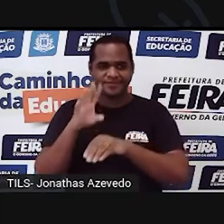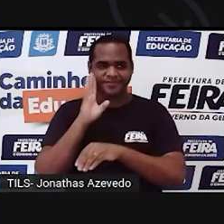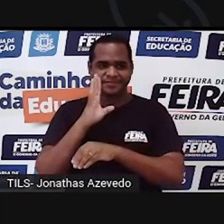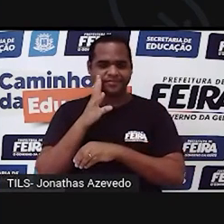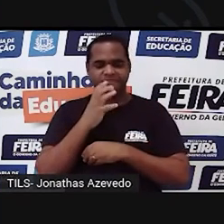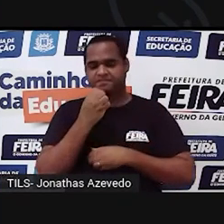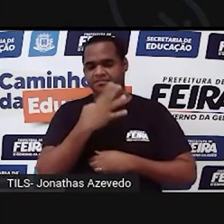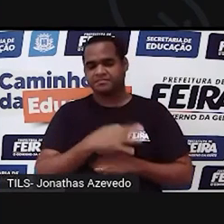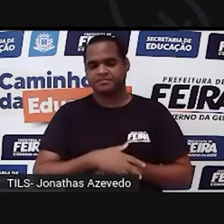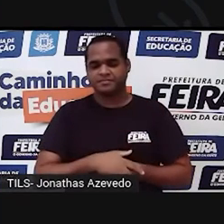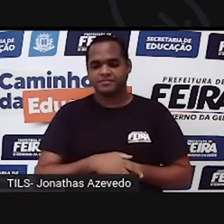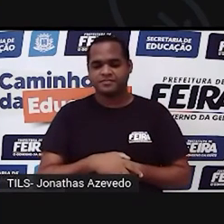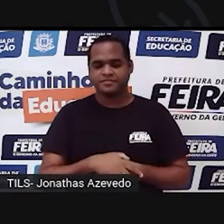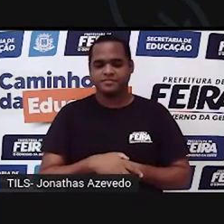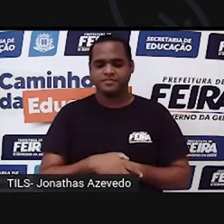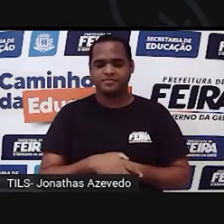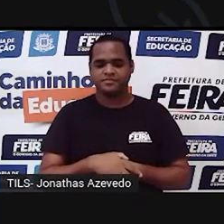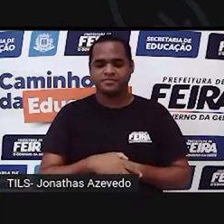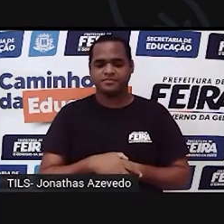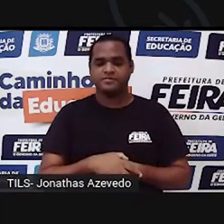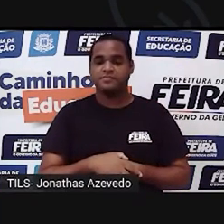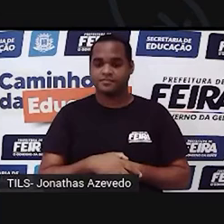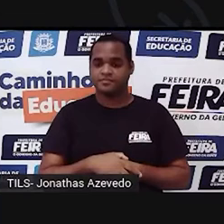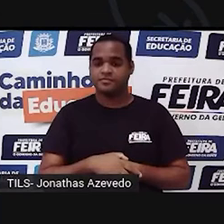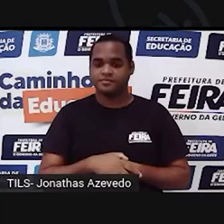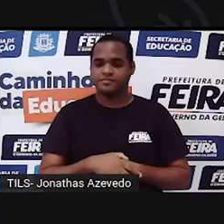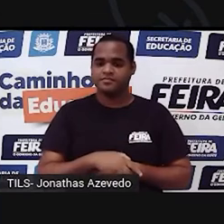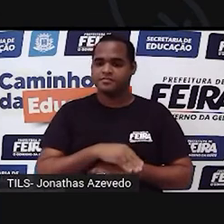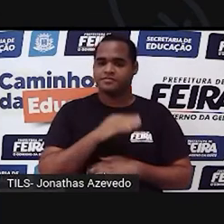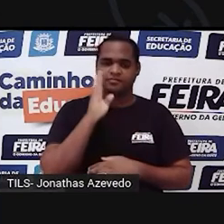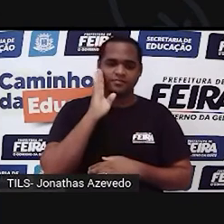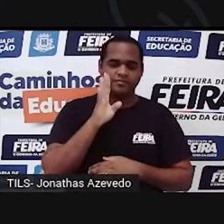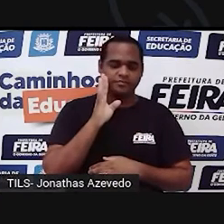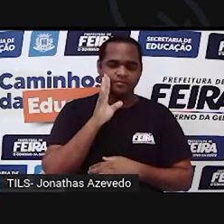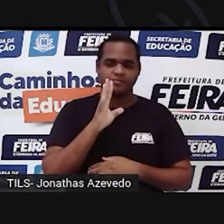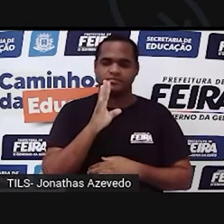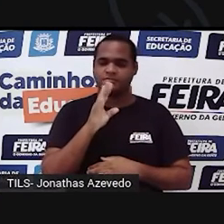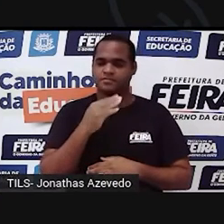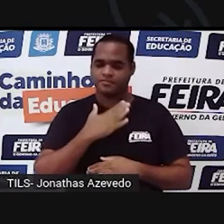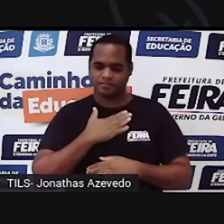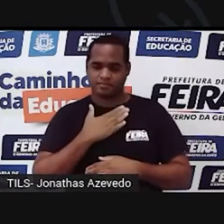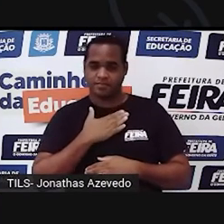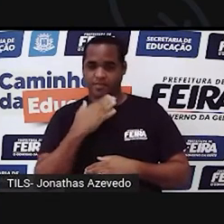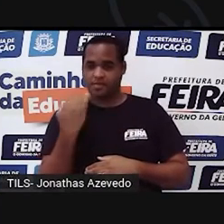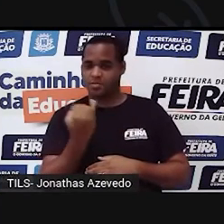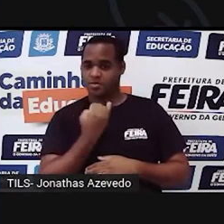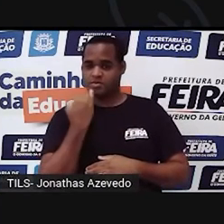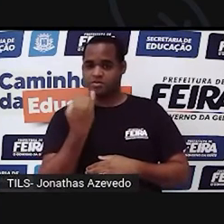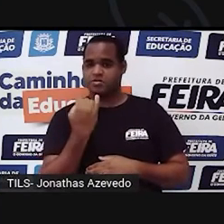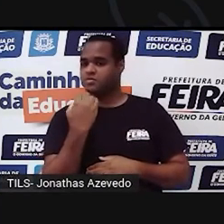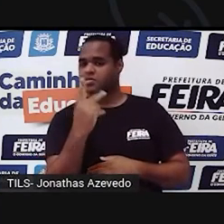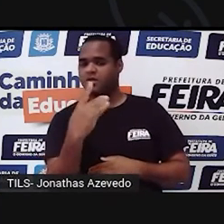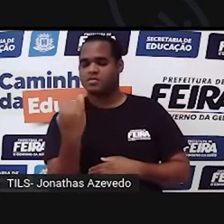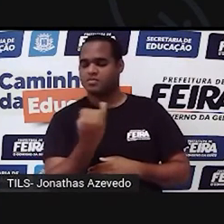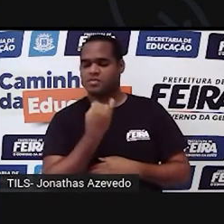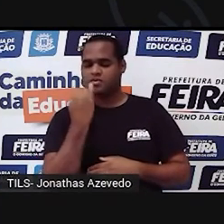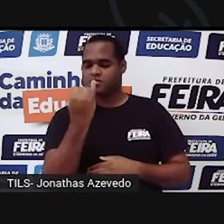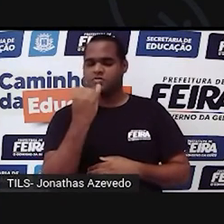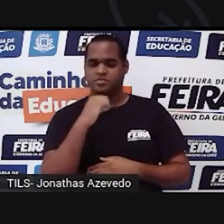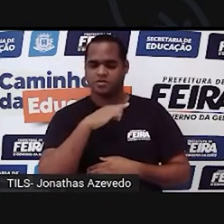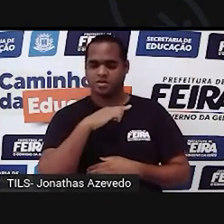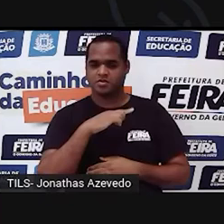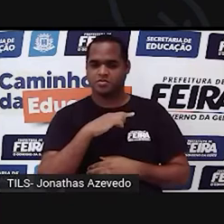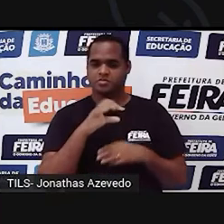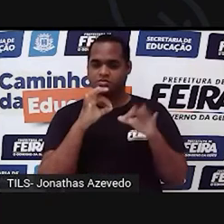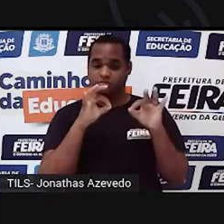é. E coisas que são importantes para mim, são importantes para você,